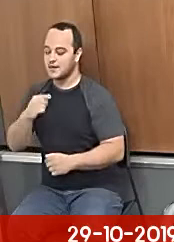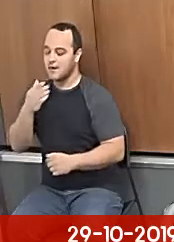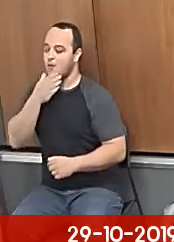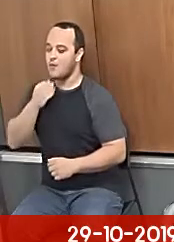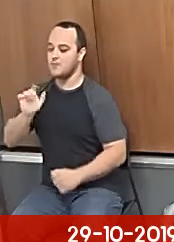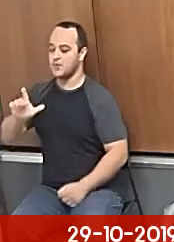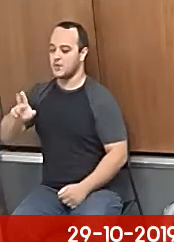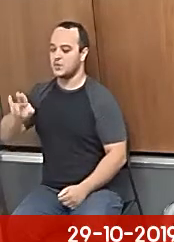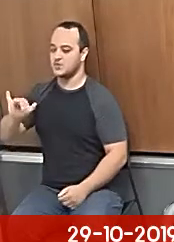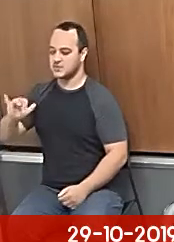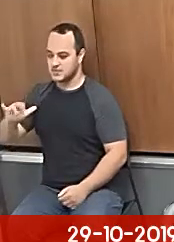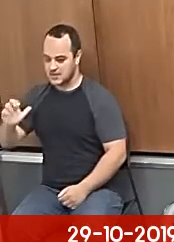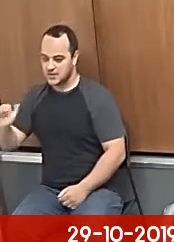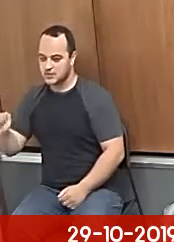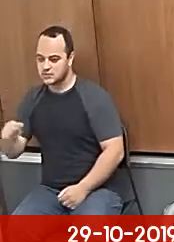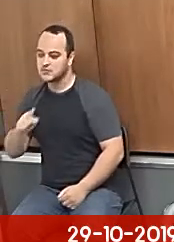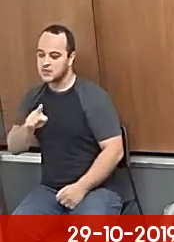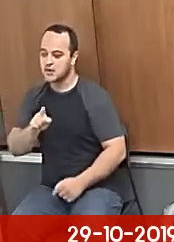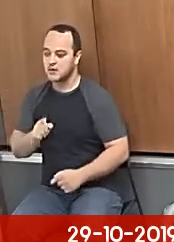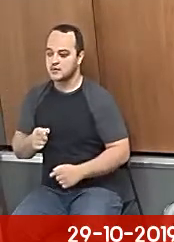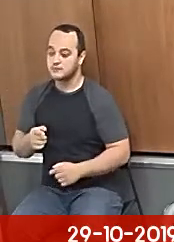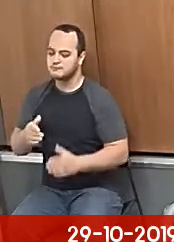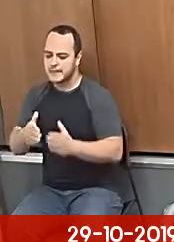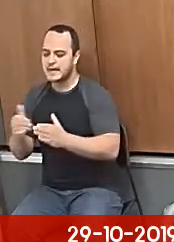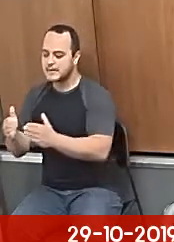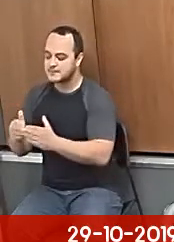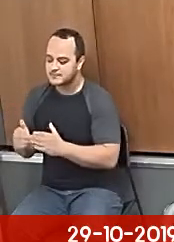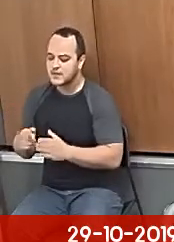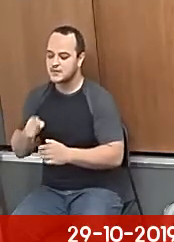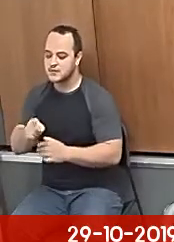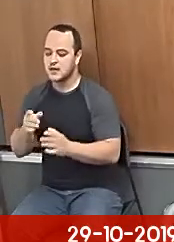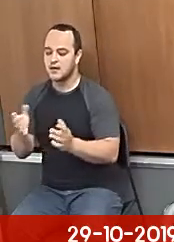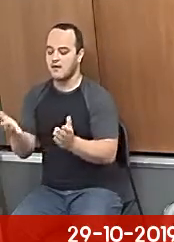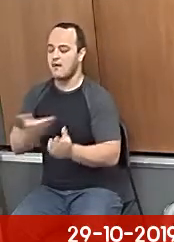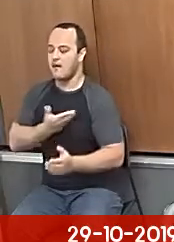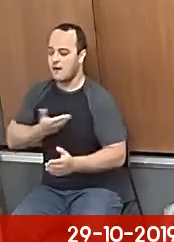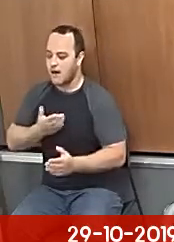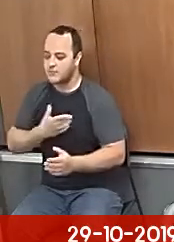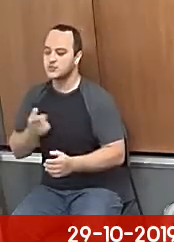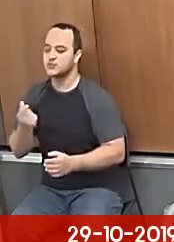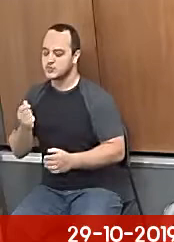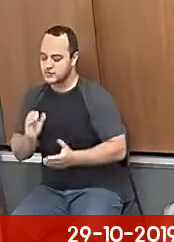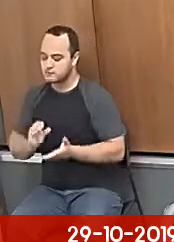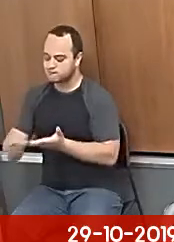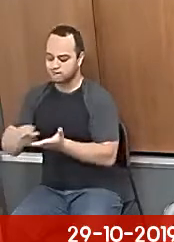Luciano, através dos contatos dele de entes privados, que falaram assim...